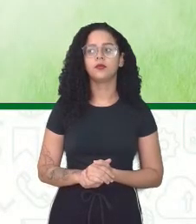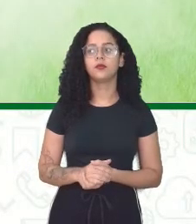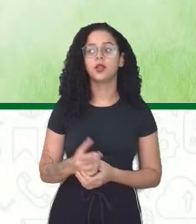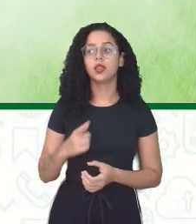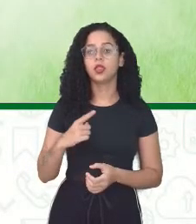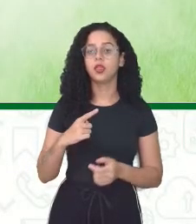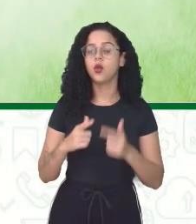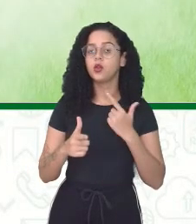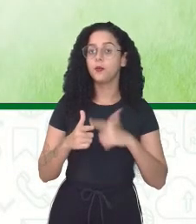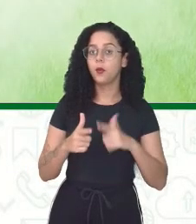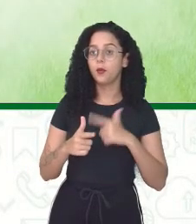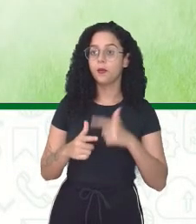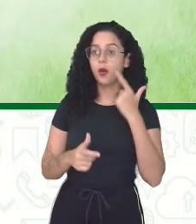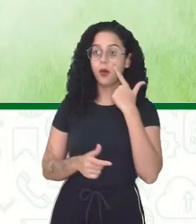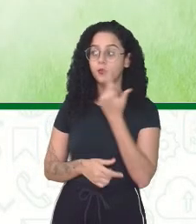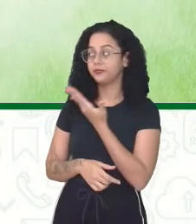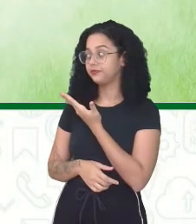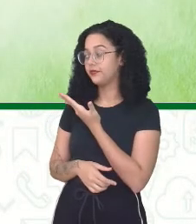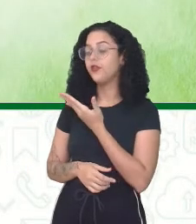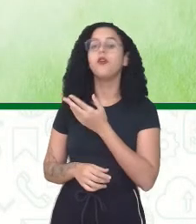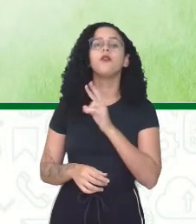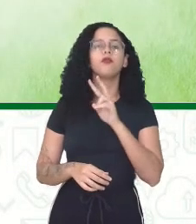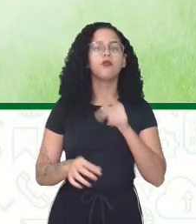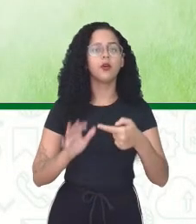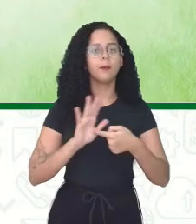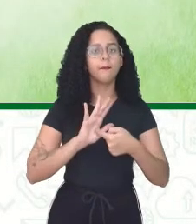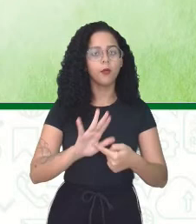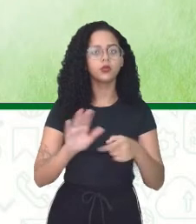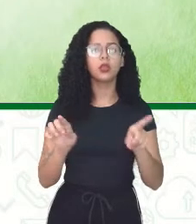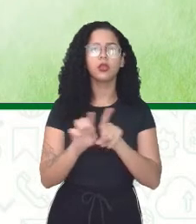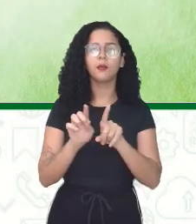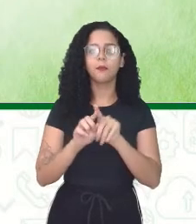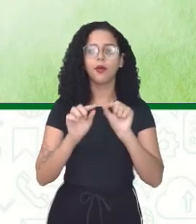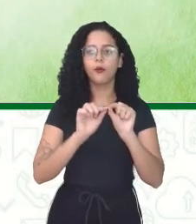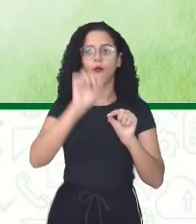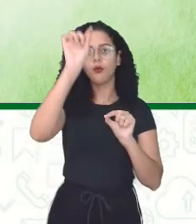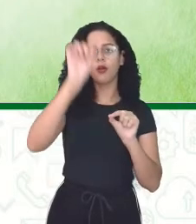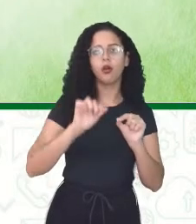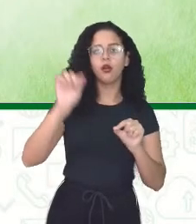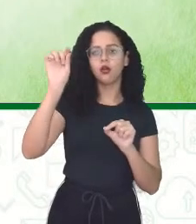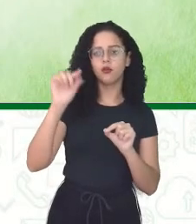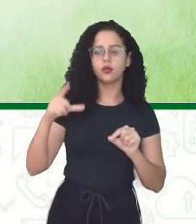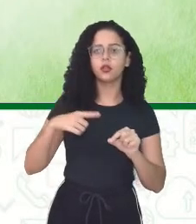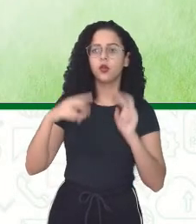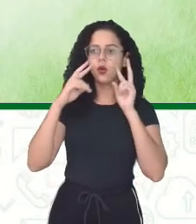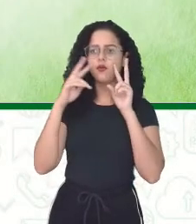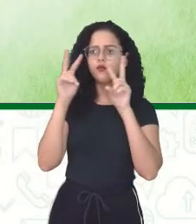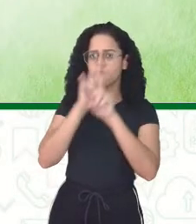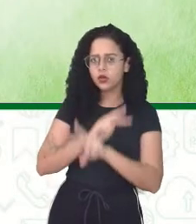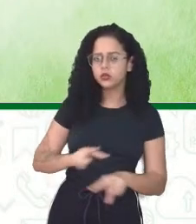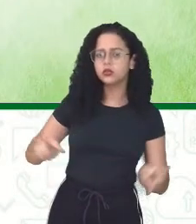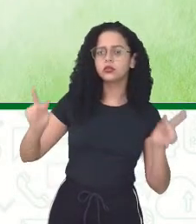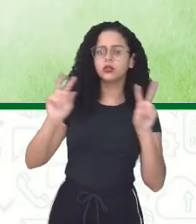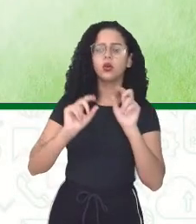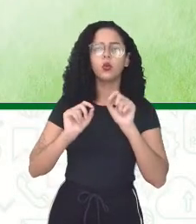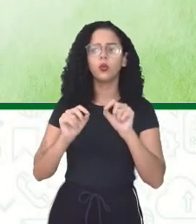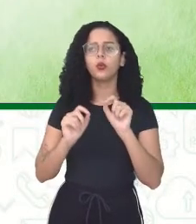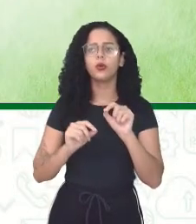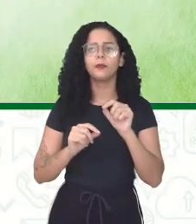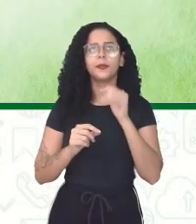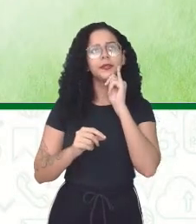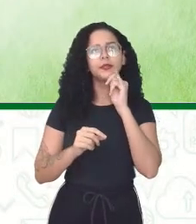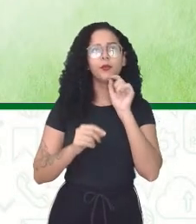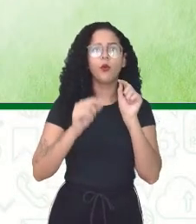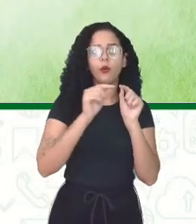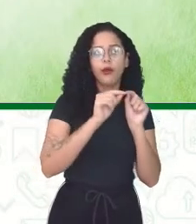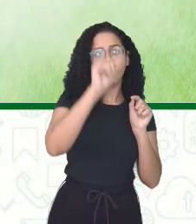probleminha aí, que vai me mostrar também um gráfico, que é para você ter uma visão de que gráfico